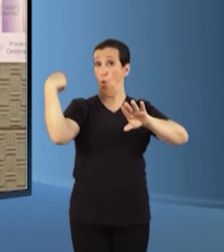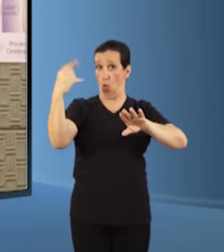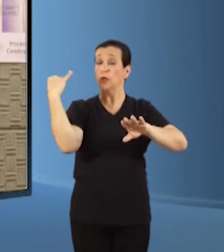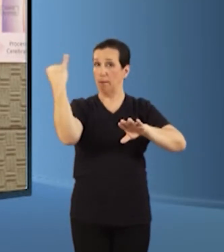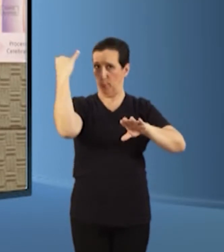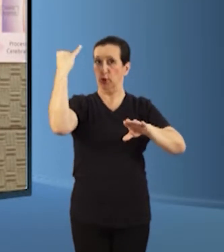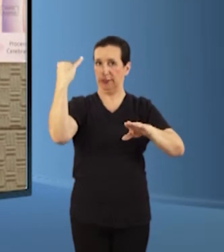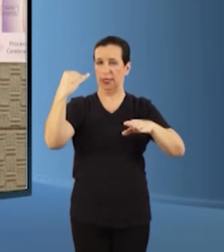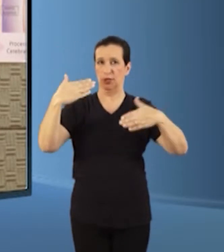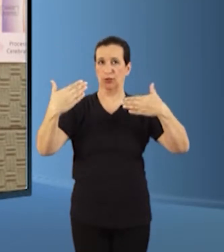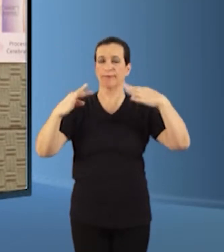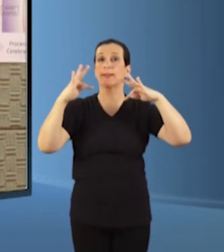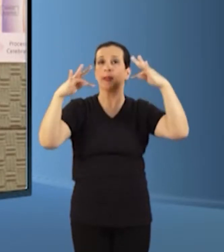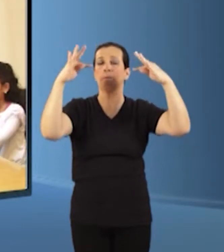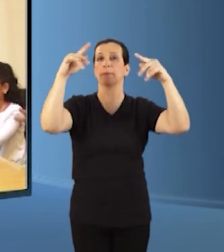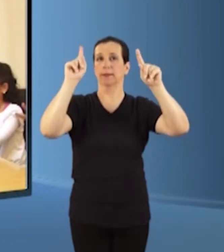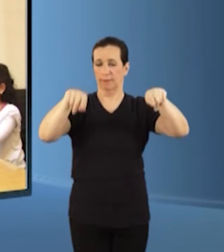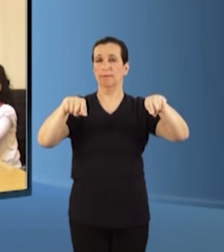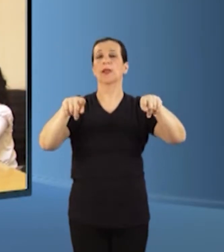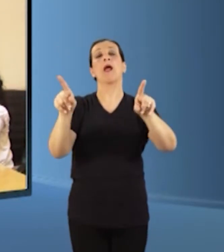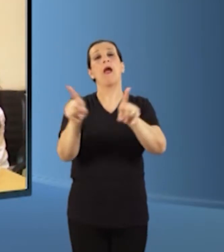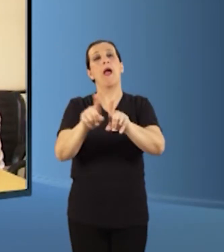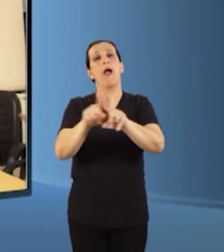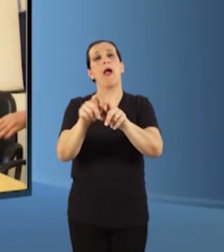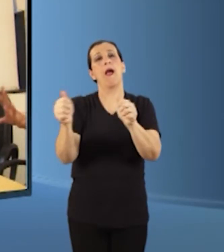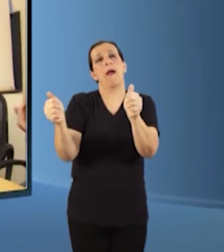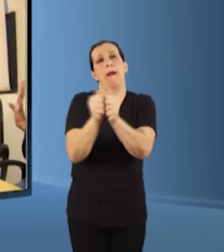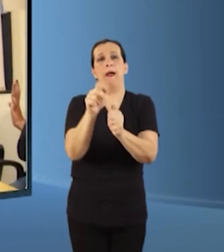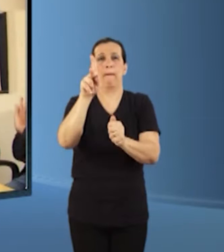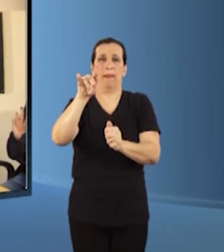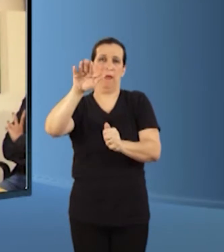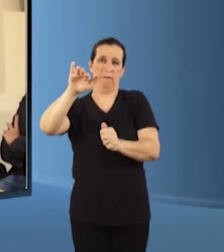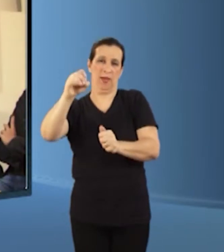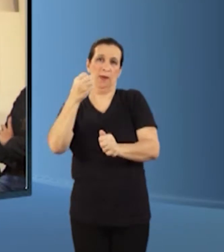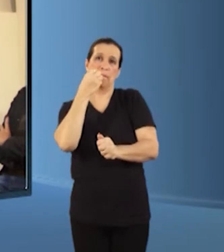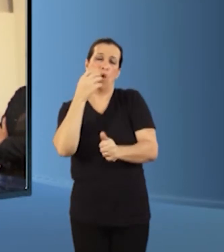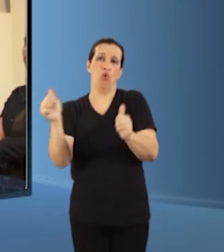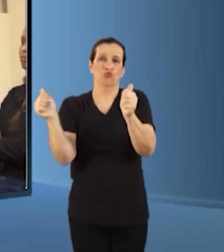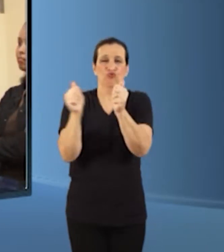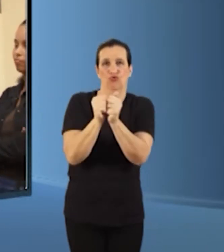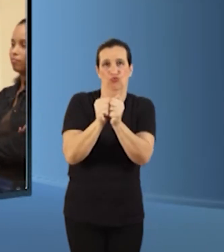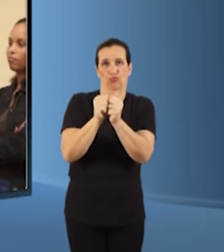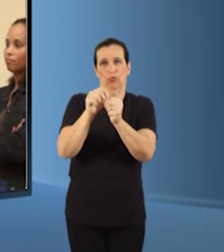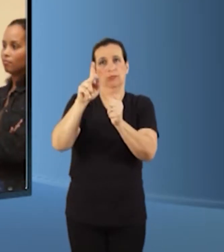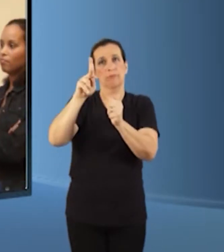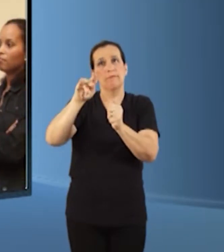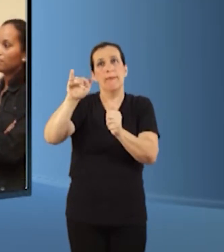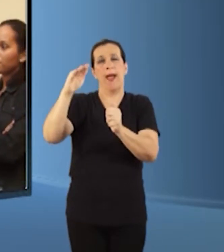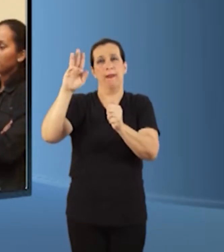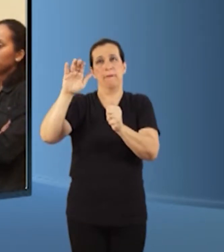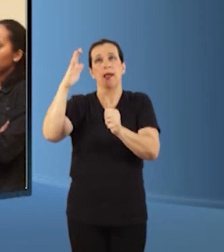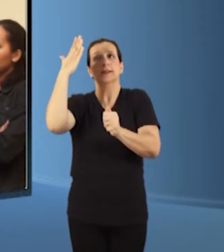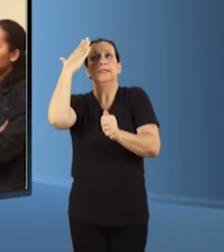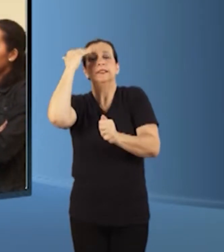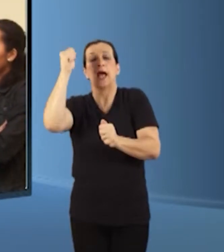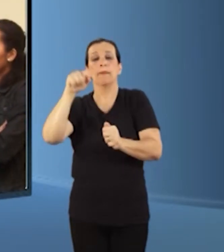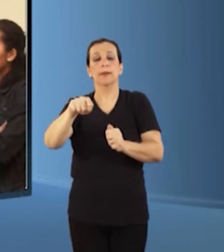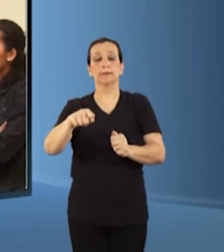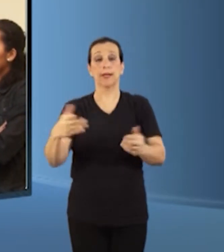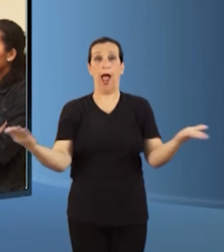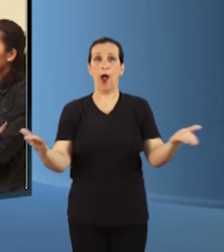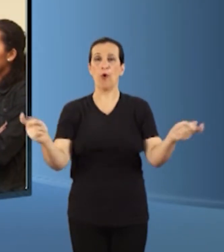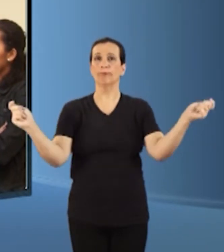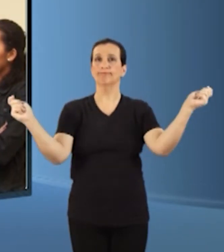fato importante na terapia fonoaudiológica é que os pais têm que sempre estar conosco durante o trabalho. É importante que o pai saiba